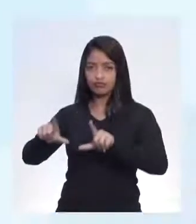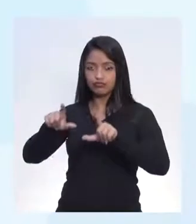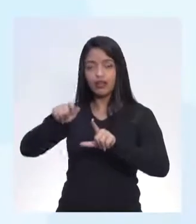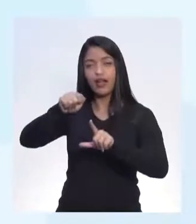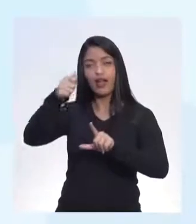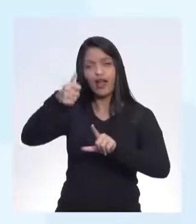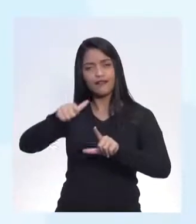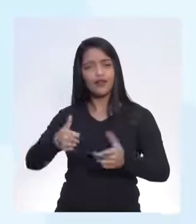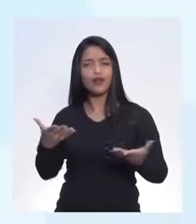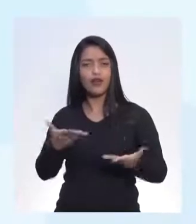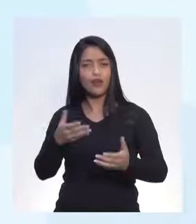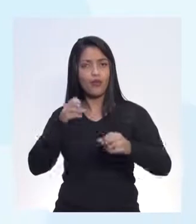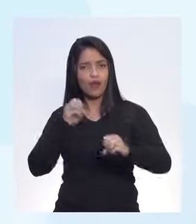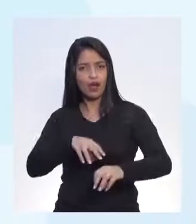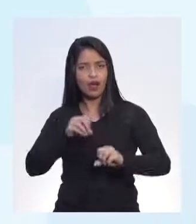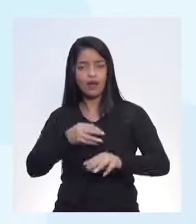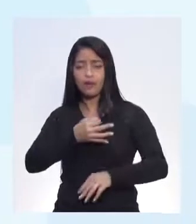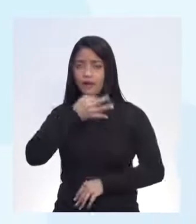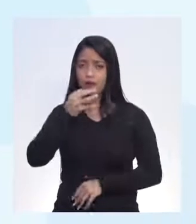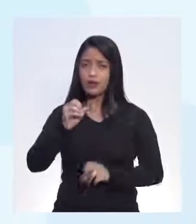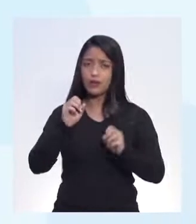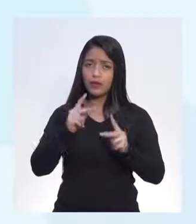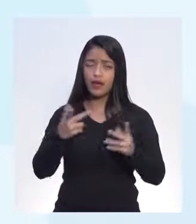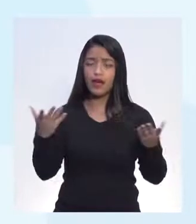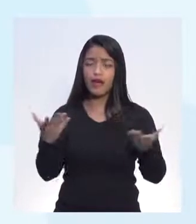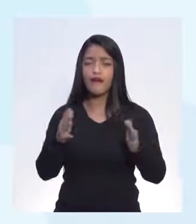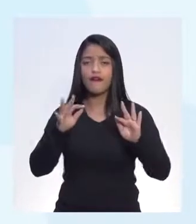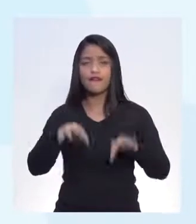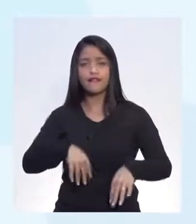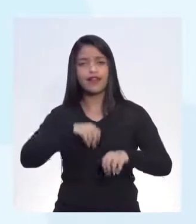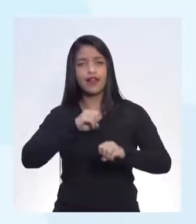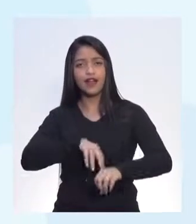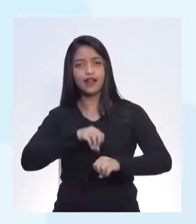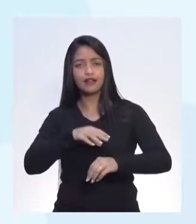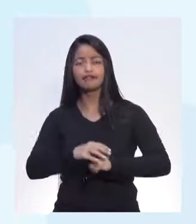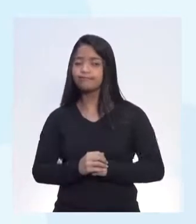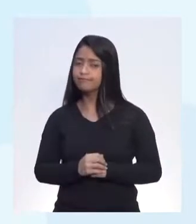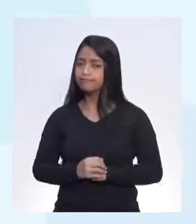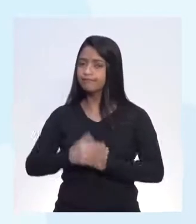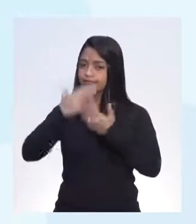sua opinião. E eu encerro a aula por aqui, Jonas. Muito